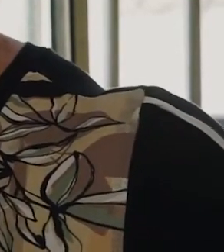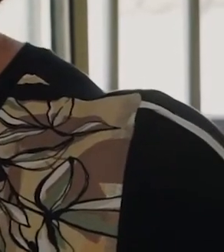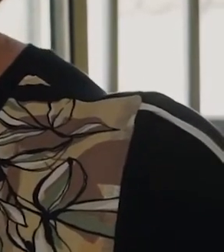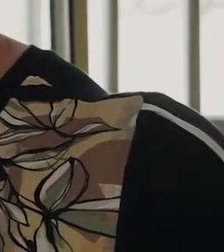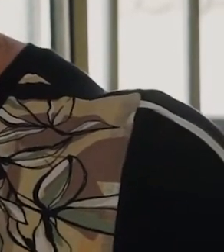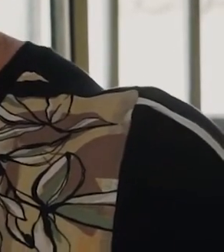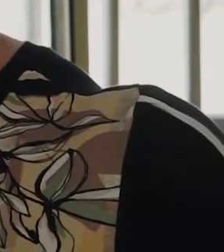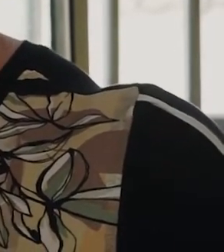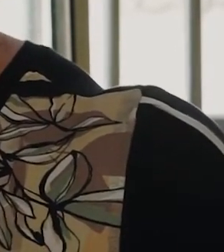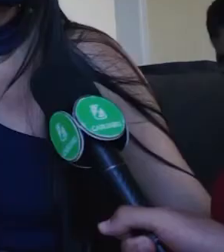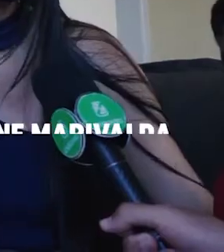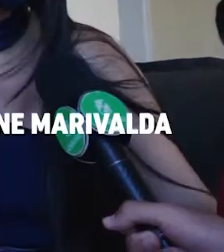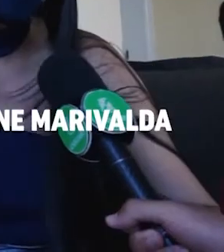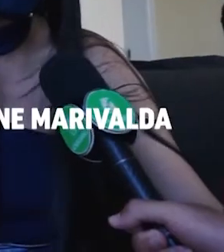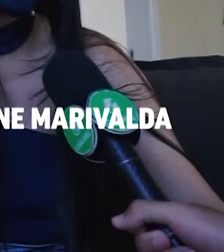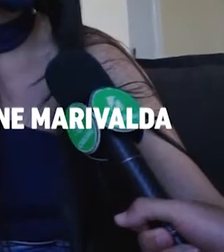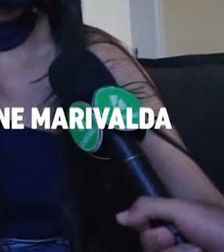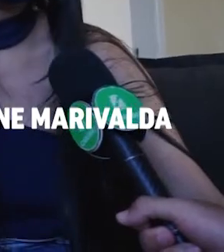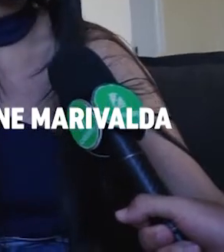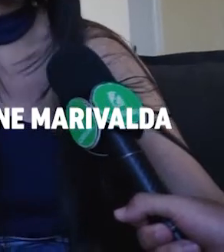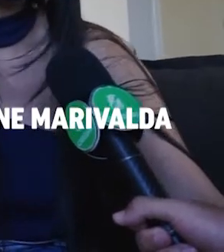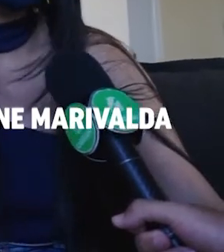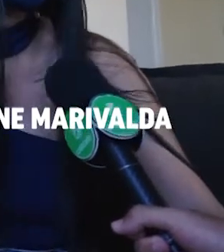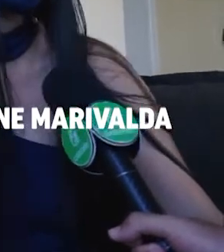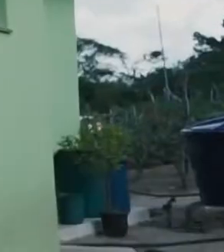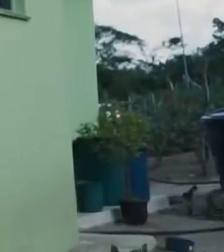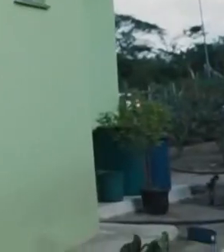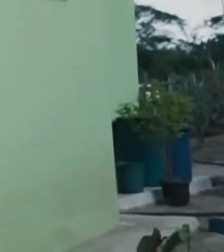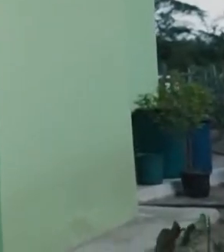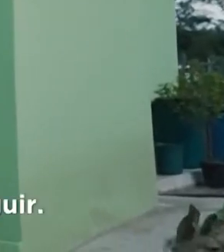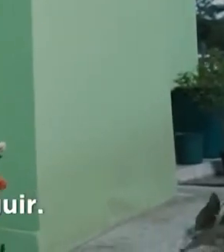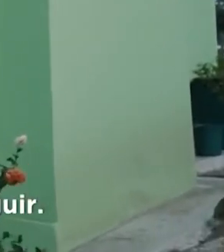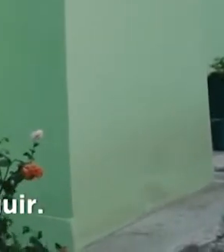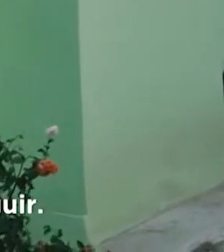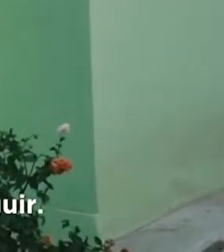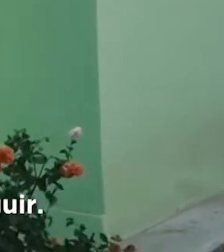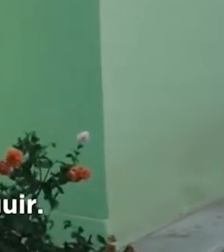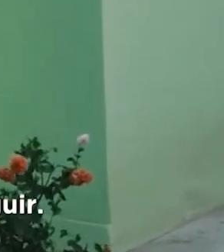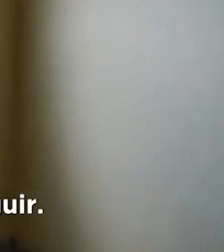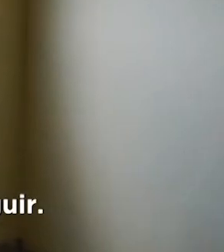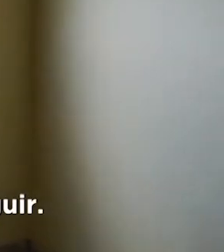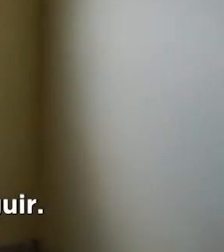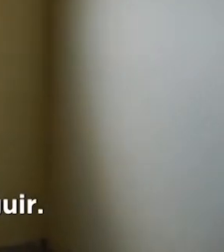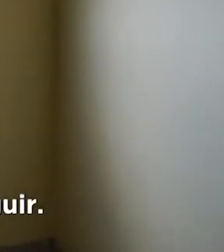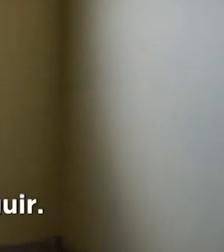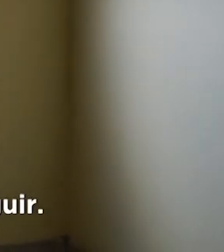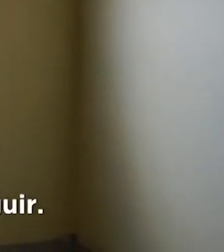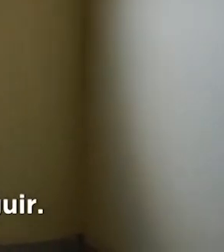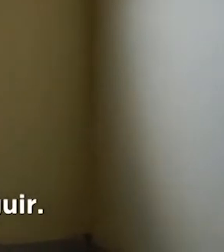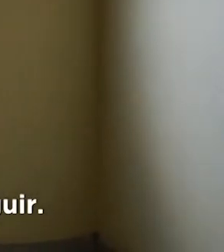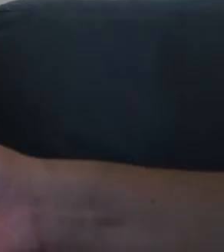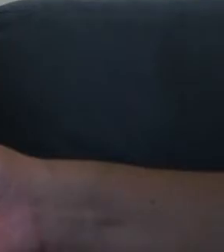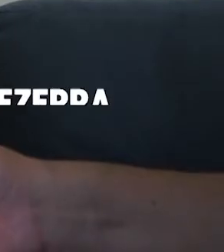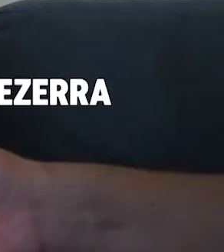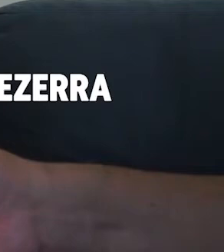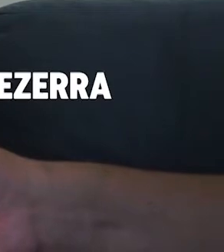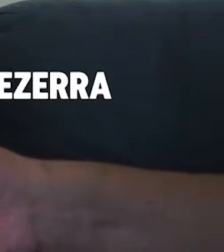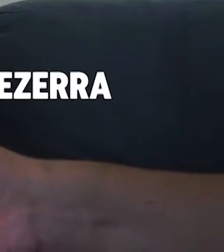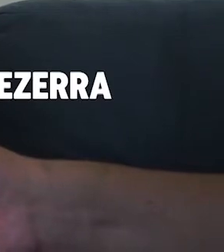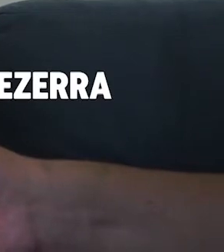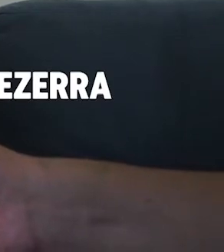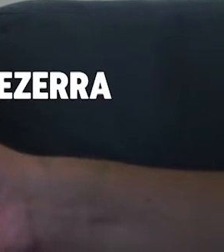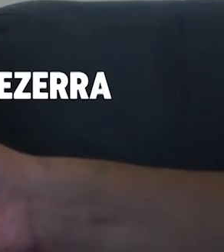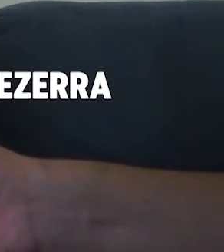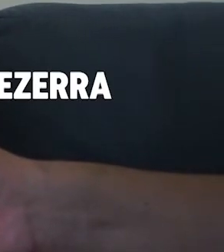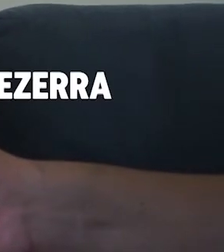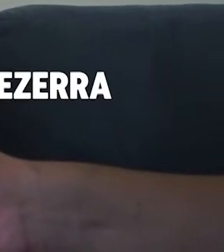muito satisfeita também, né? É uma luta já há vários tempos, então foi muito gratificante a gente conseguir. Para quem não tinha